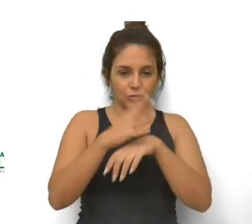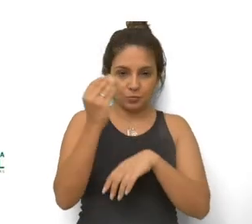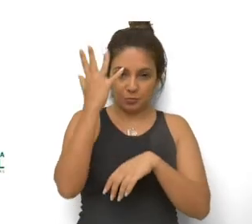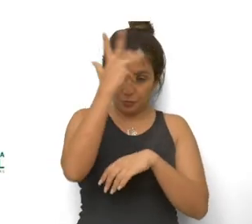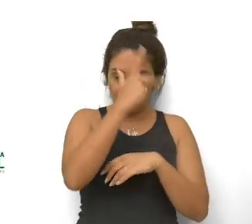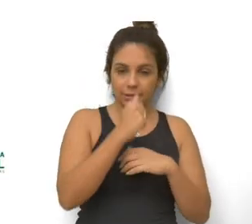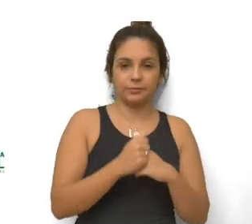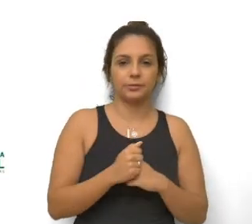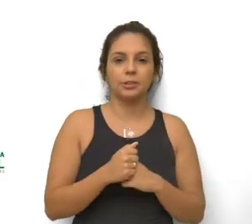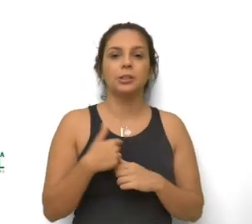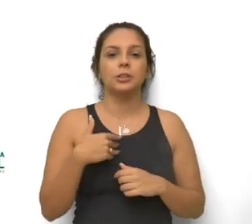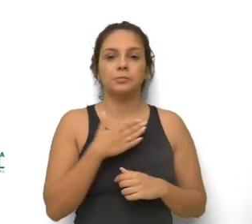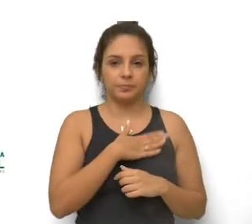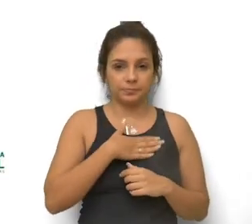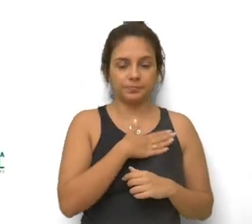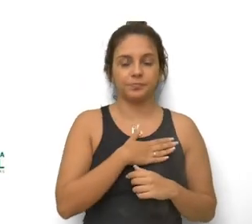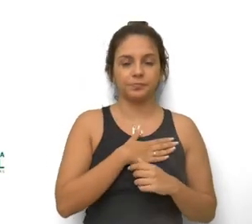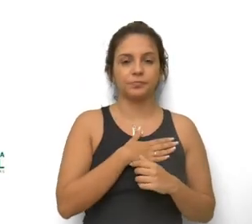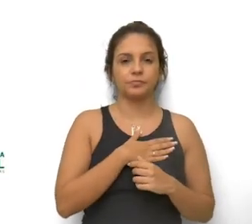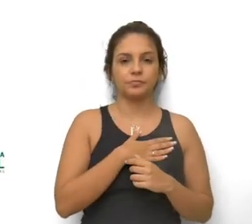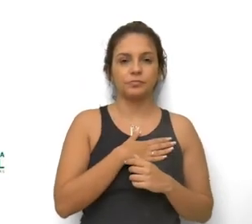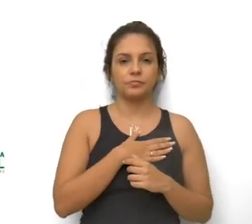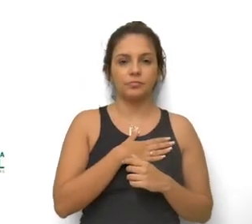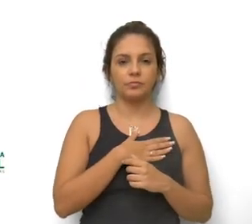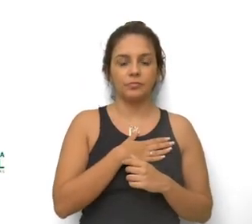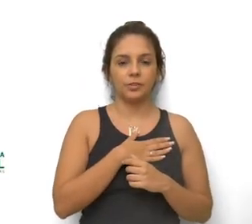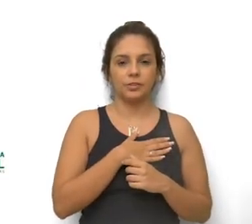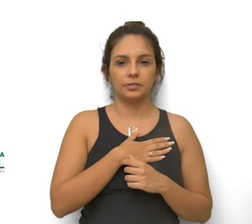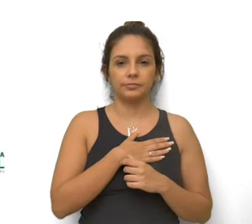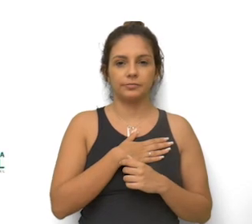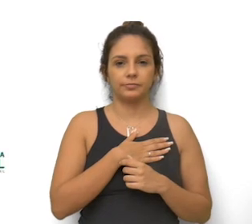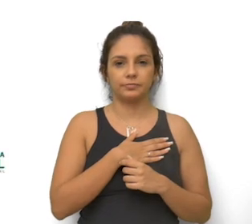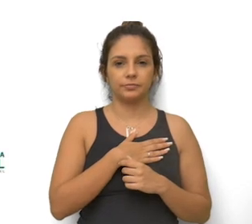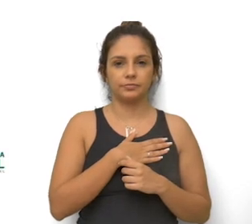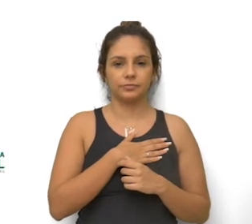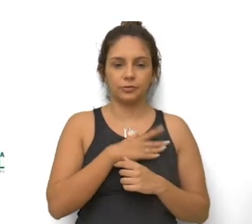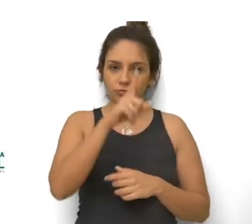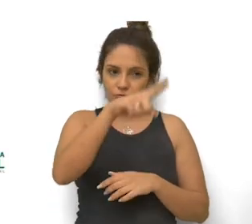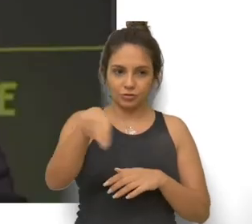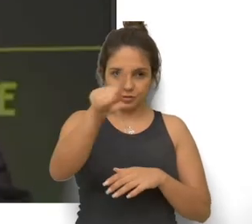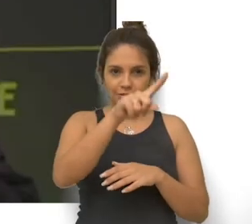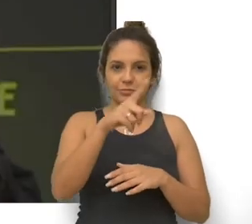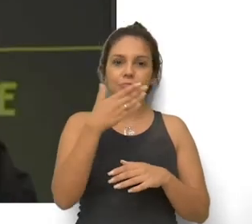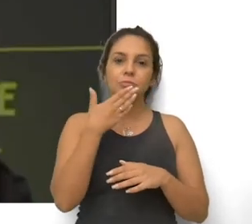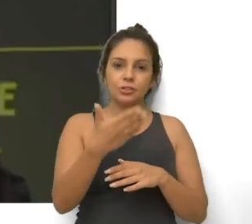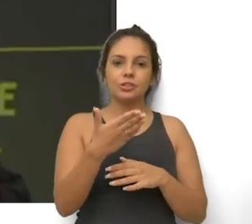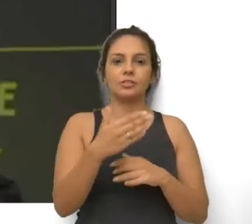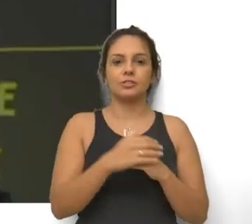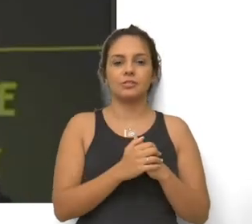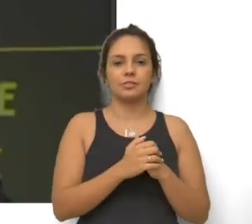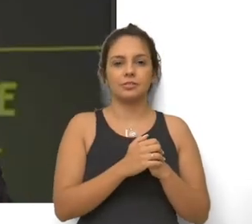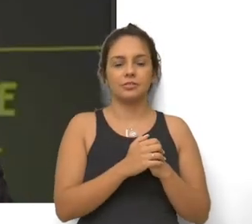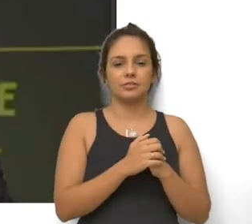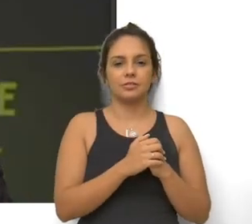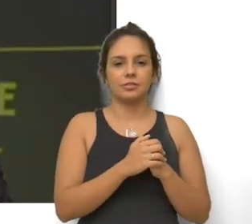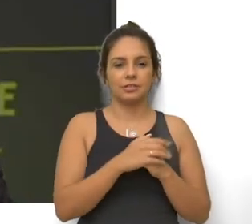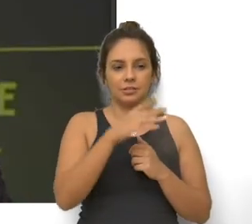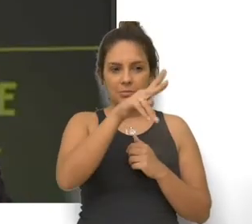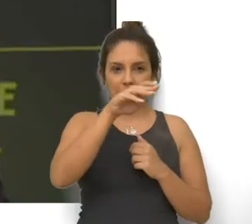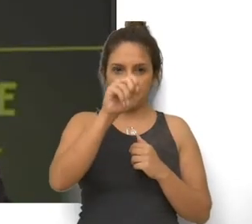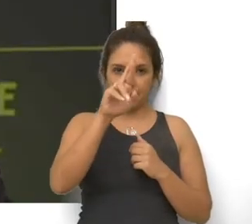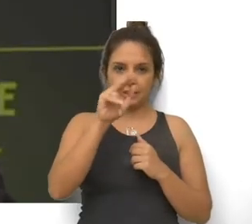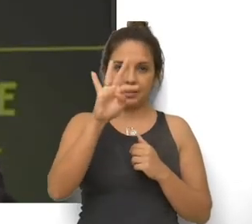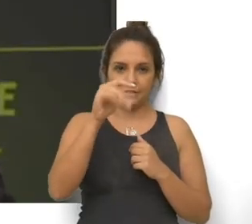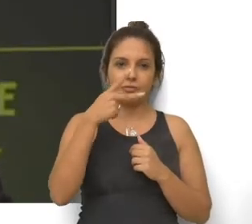bonita. Mas eu gostaria de não eu fazer o encerramento. Queria pedir para Marta